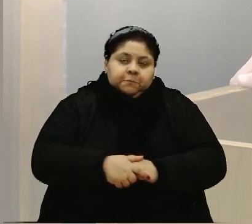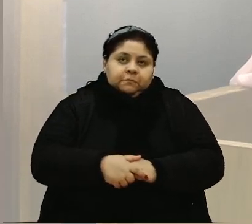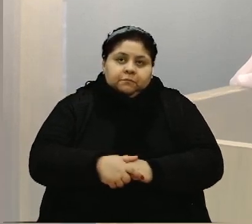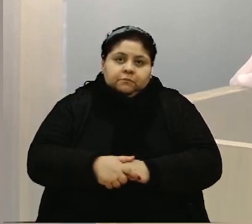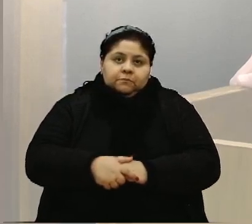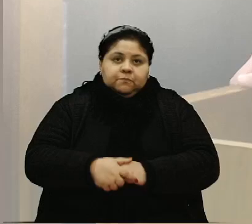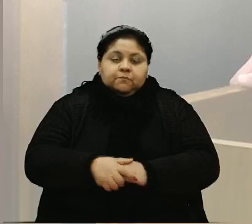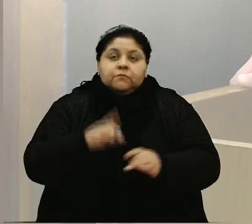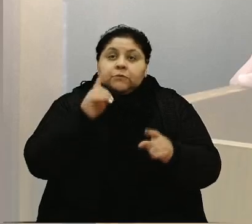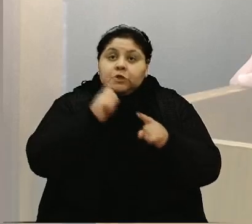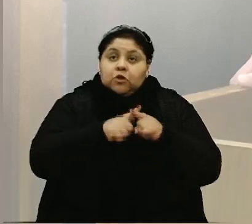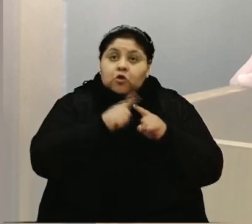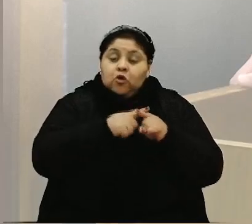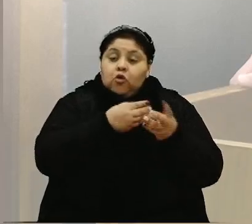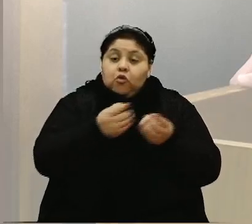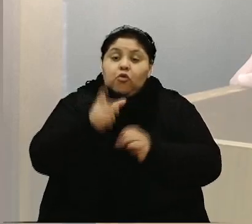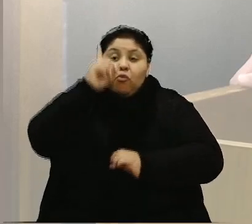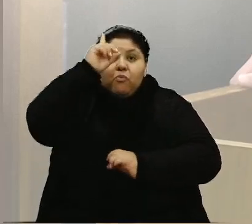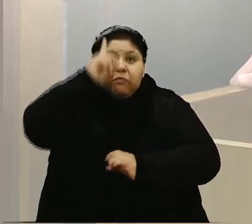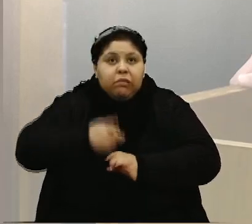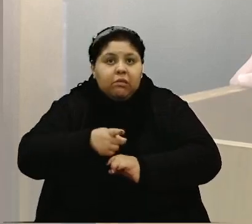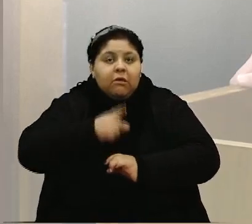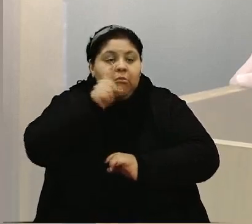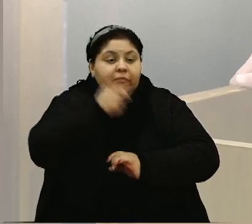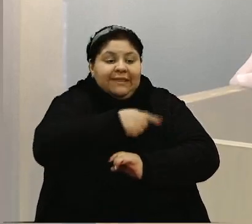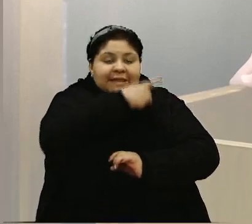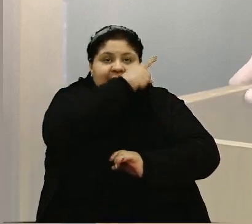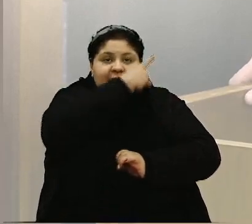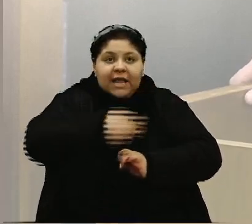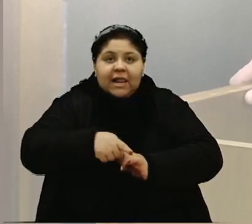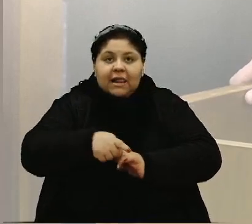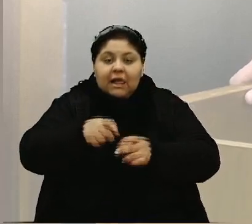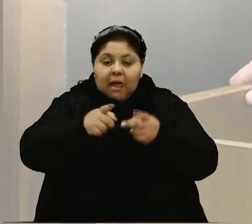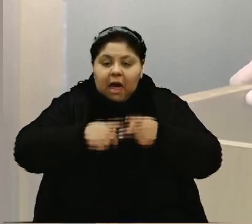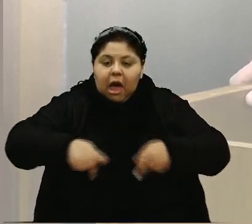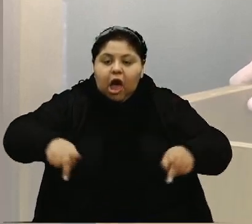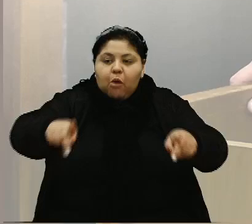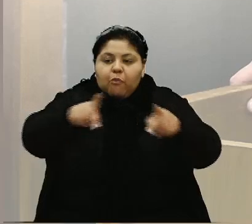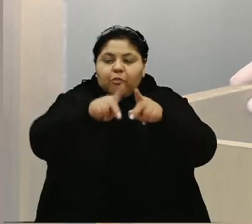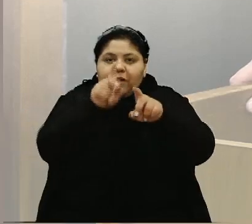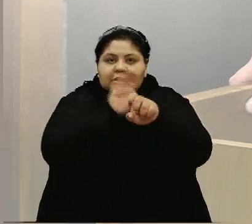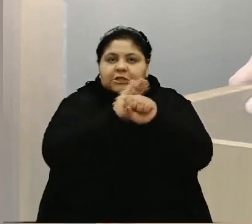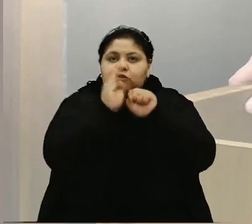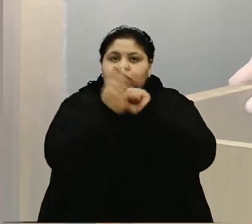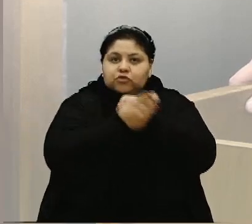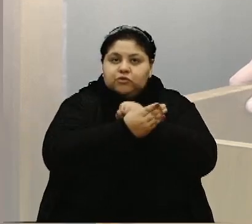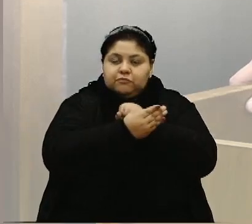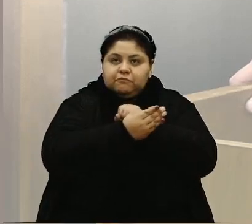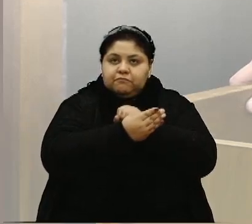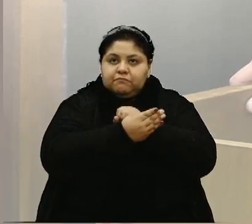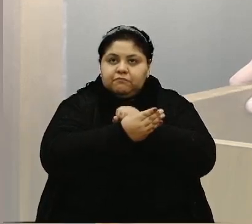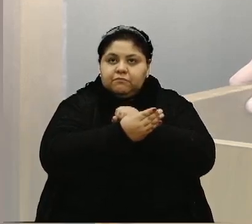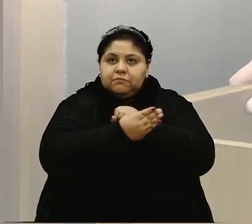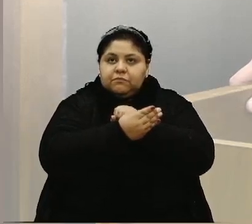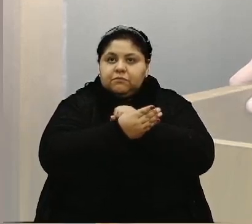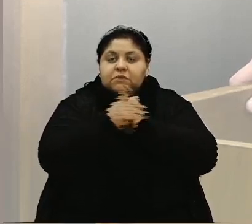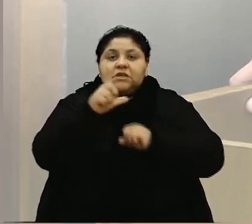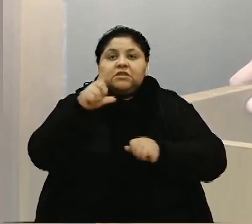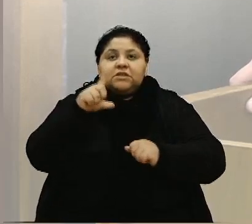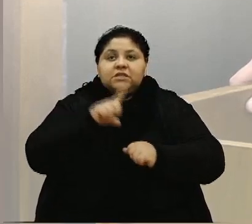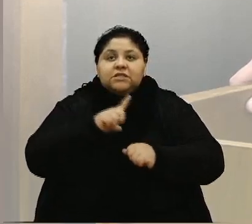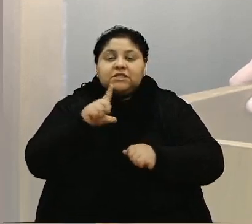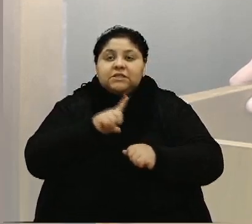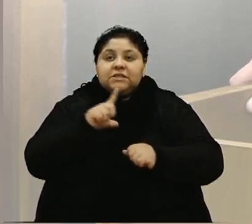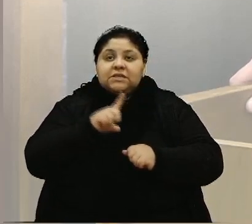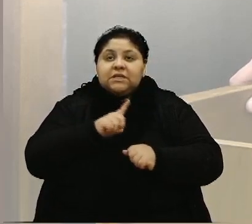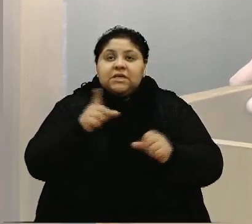Porque muitos direitos estão sendo negados a essa população quando esses moradores têm que estar